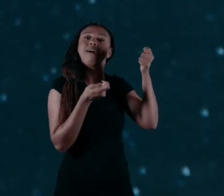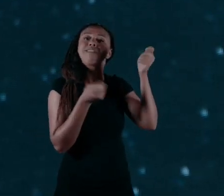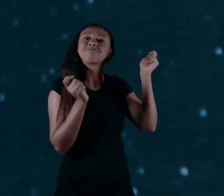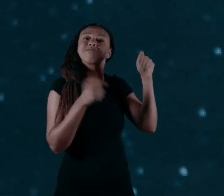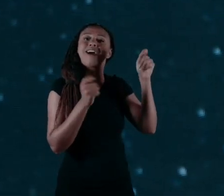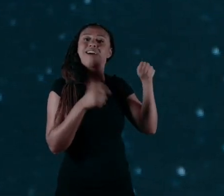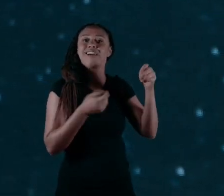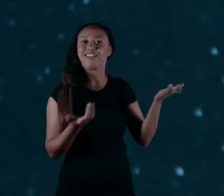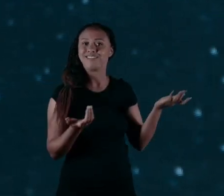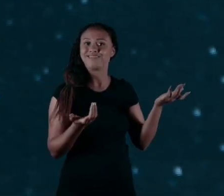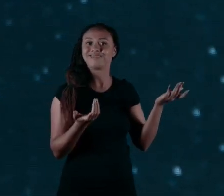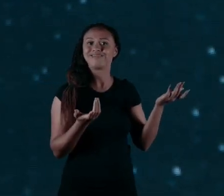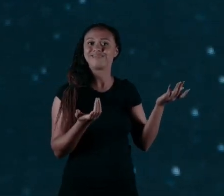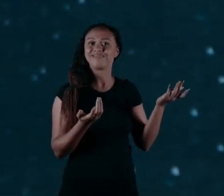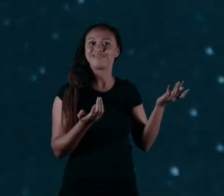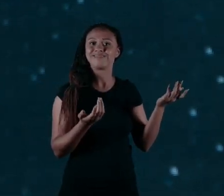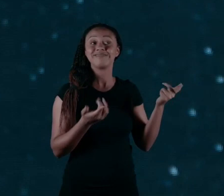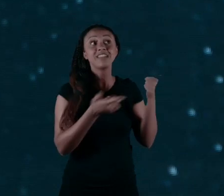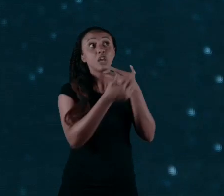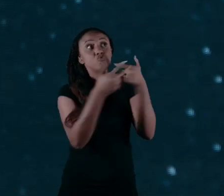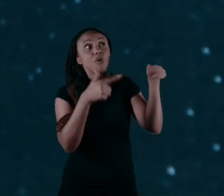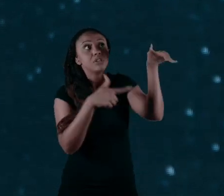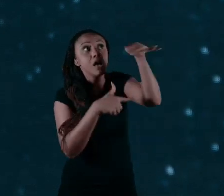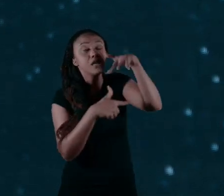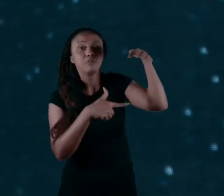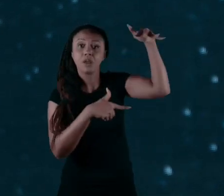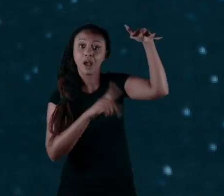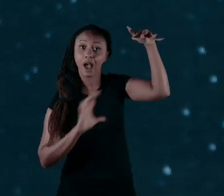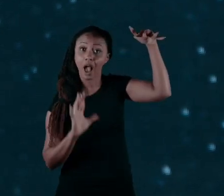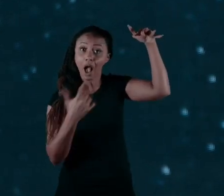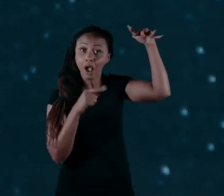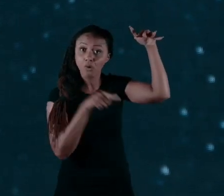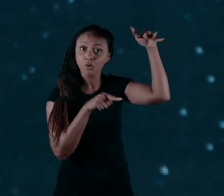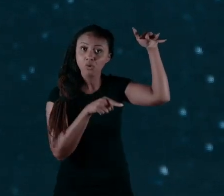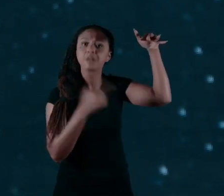Consegue lidar com as batalhas espirituais